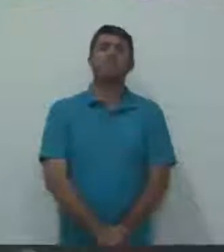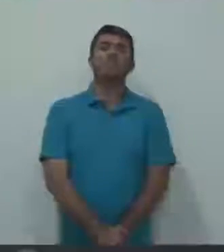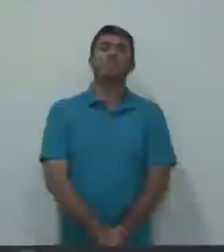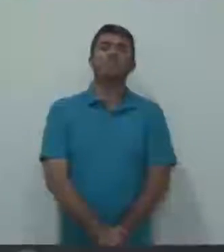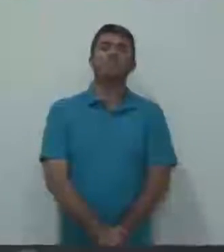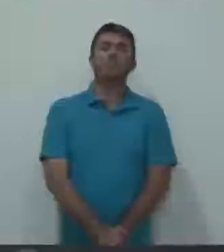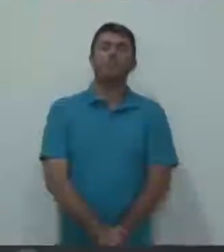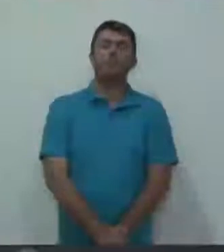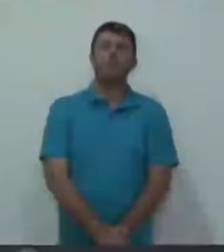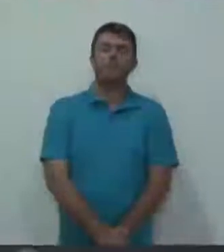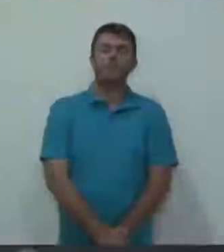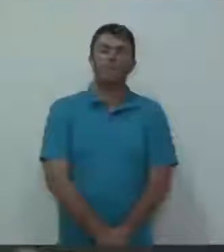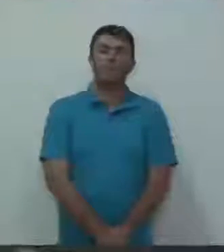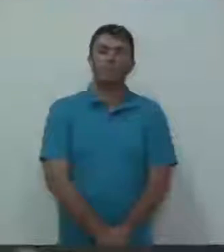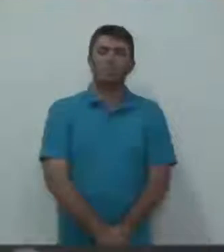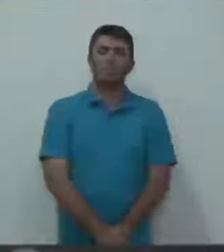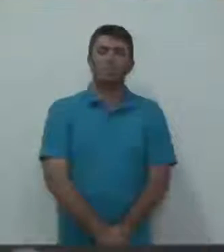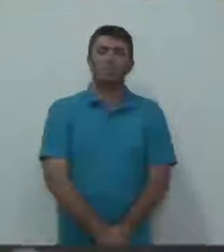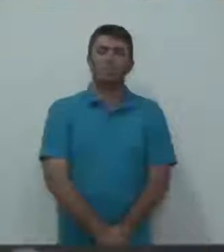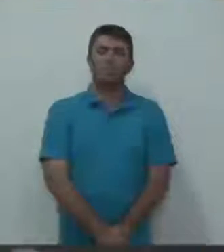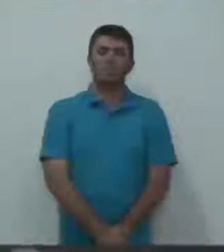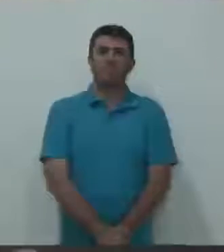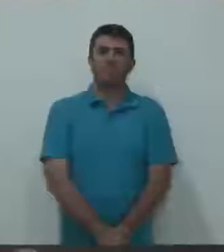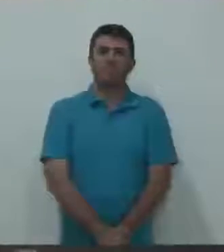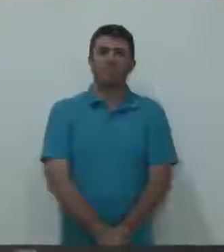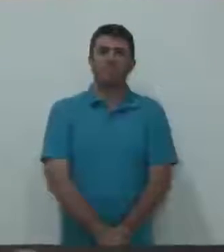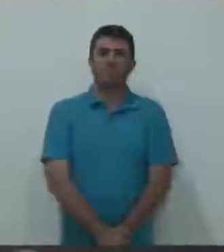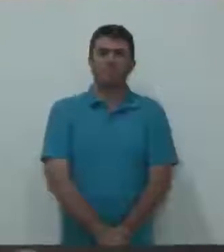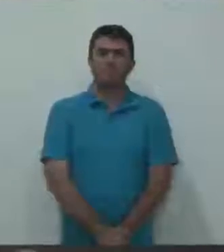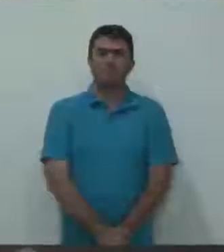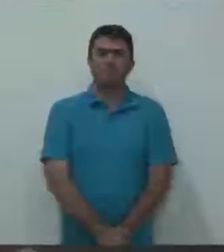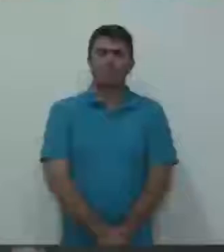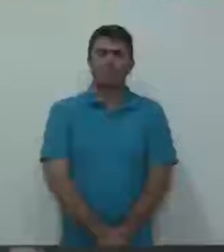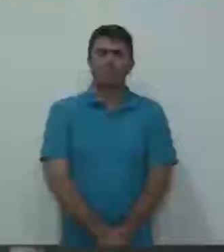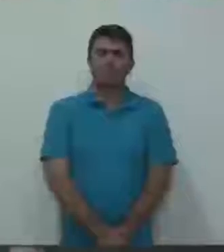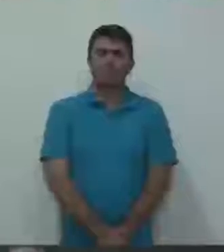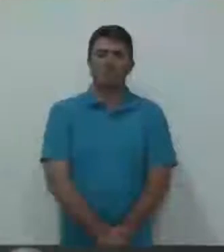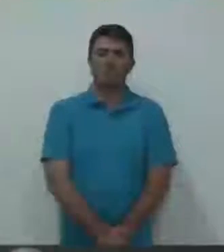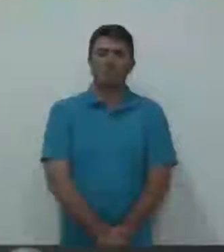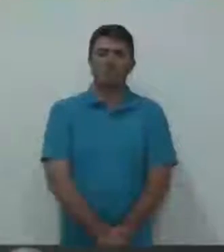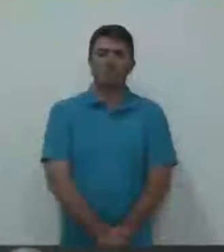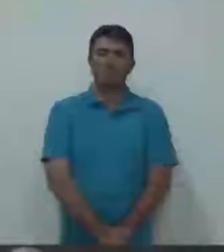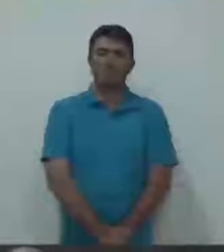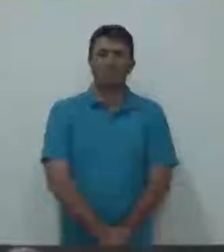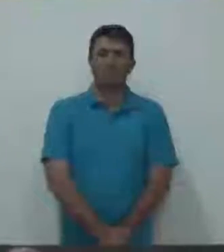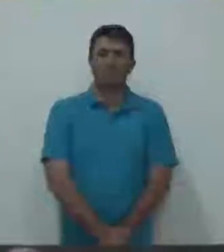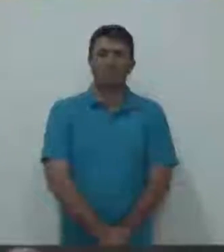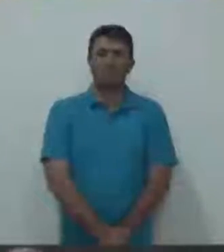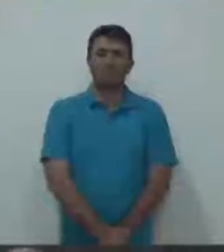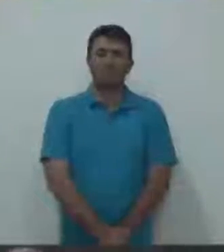Feito a San Soares e abriu o caminho. Entendeu? Essa senhora vai até a outra.